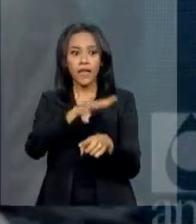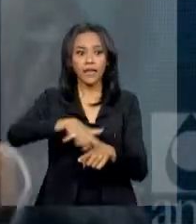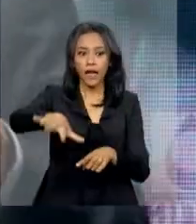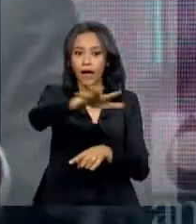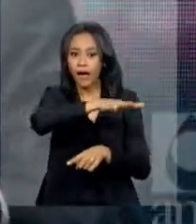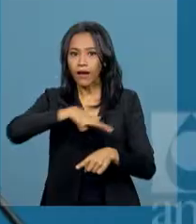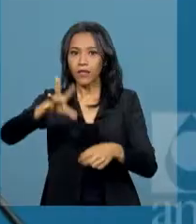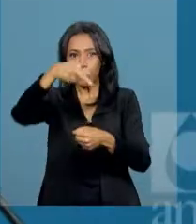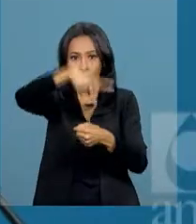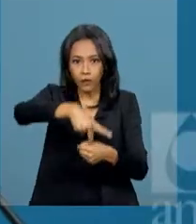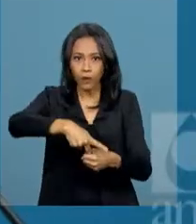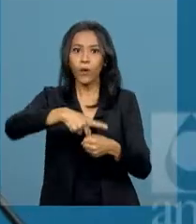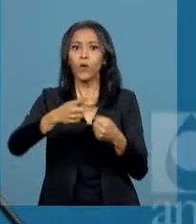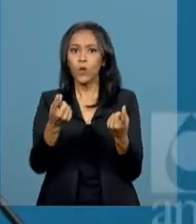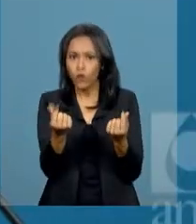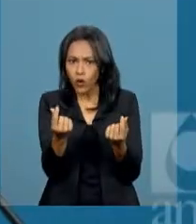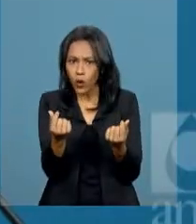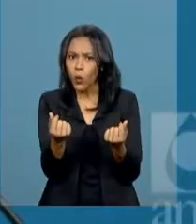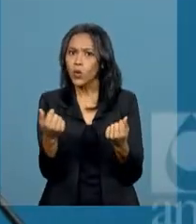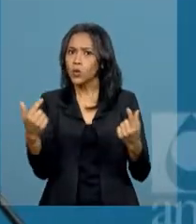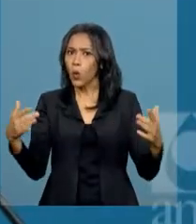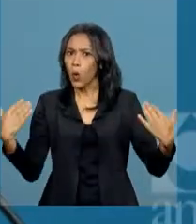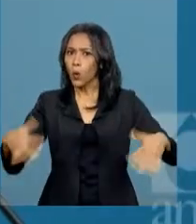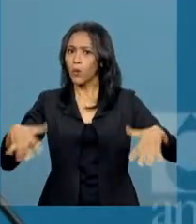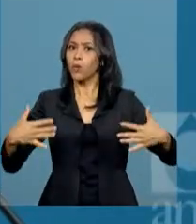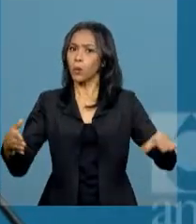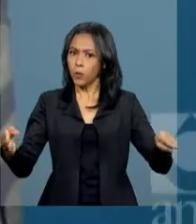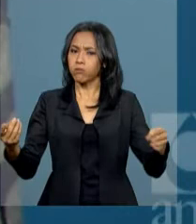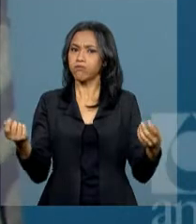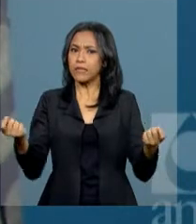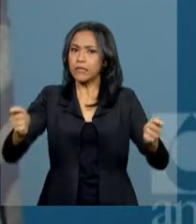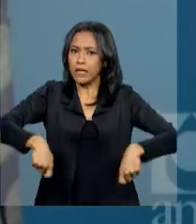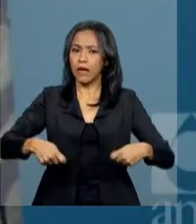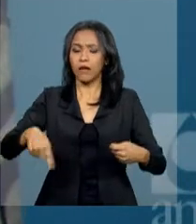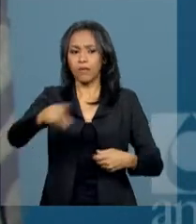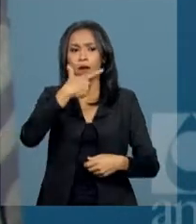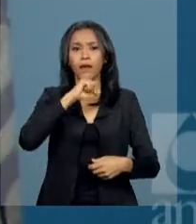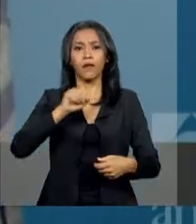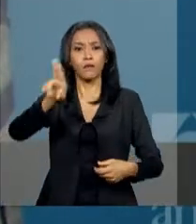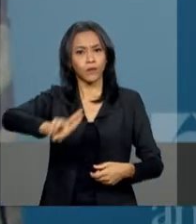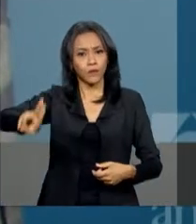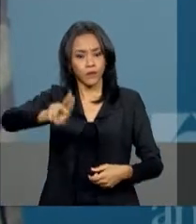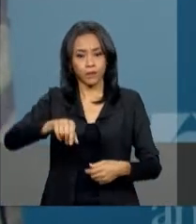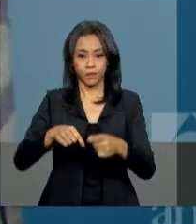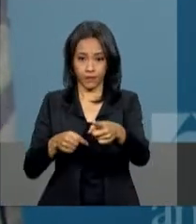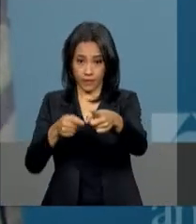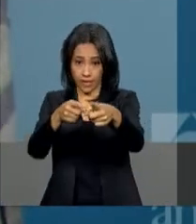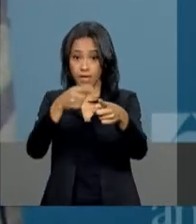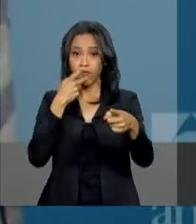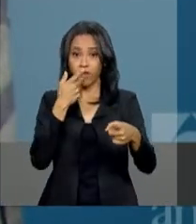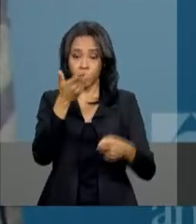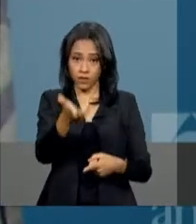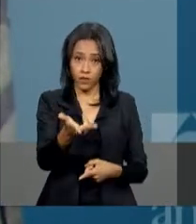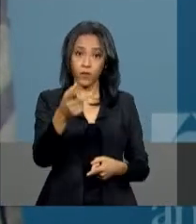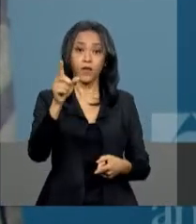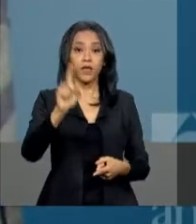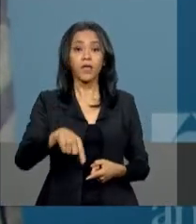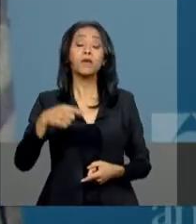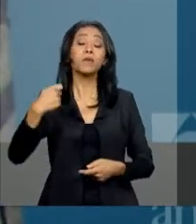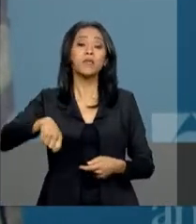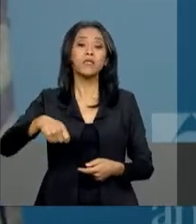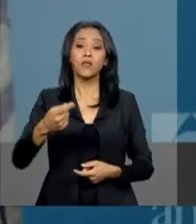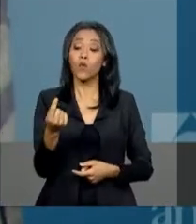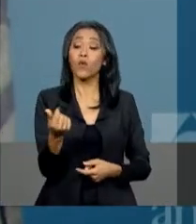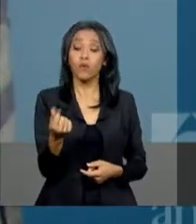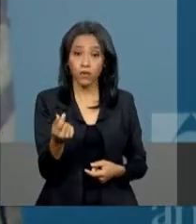e gás garantem preços mais justos aos consumidores é fundamental que precise será oferecido a preço que